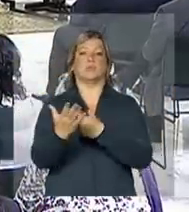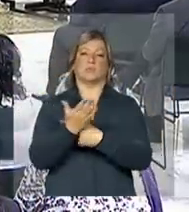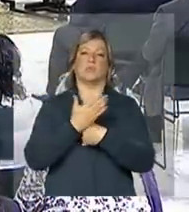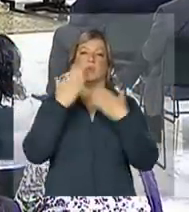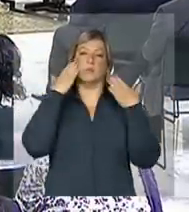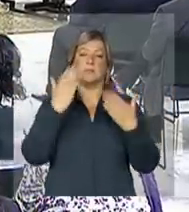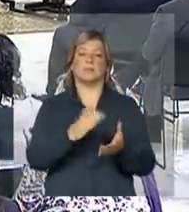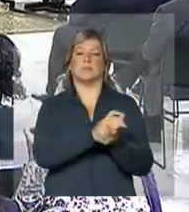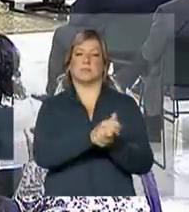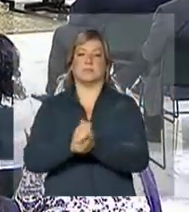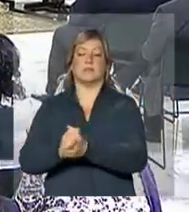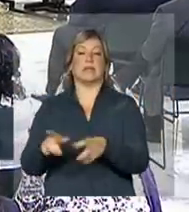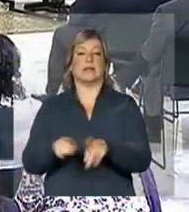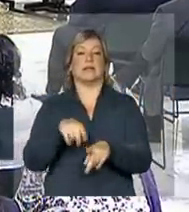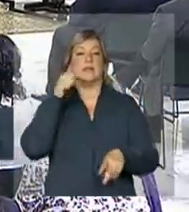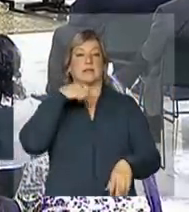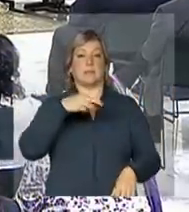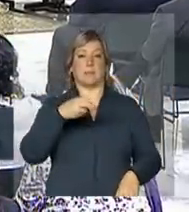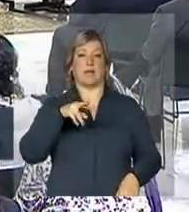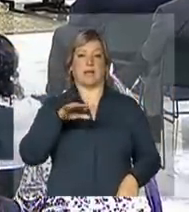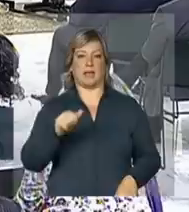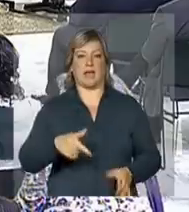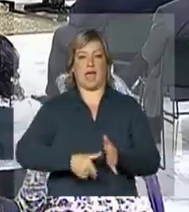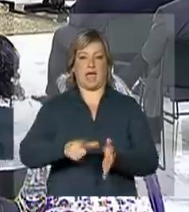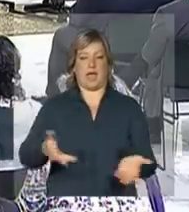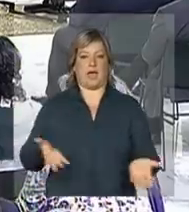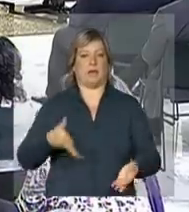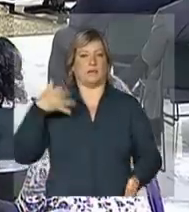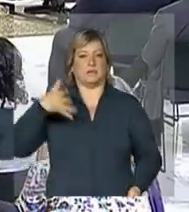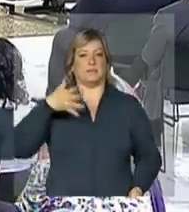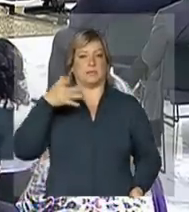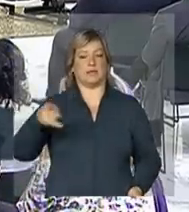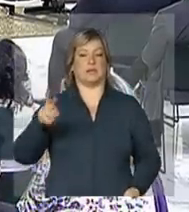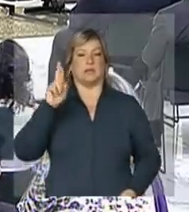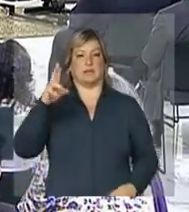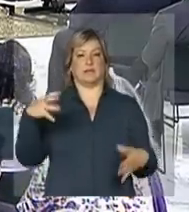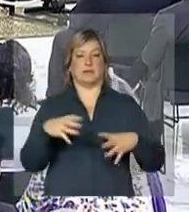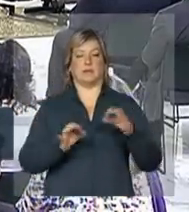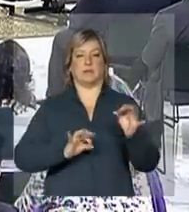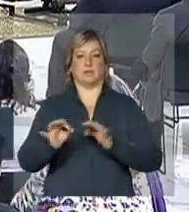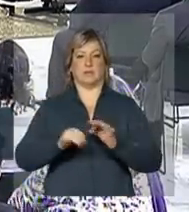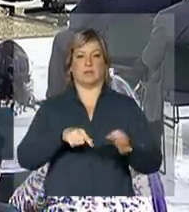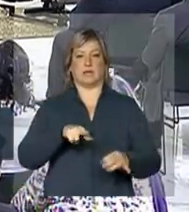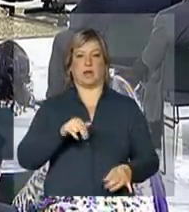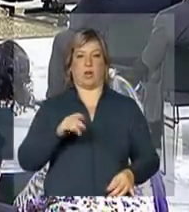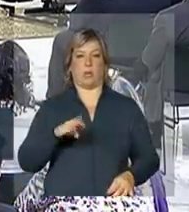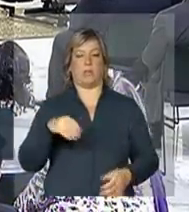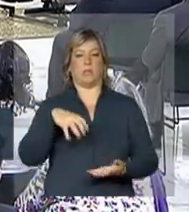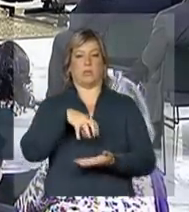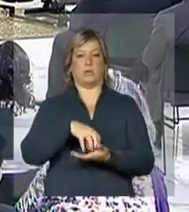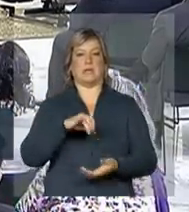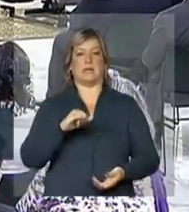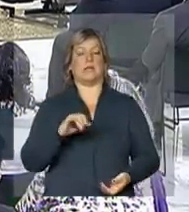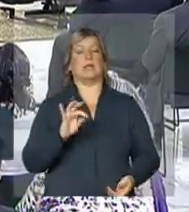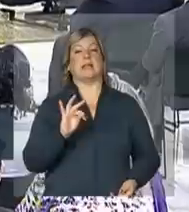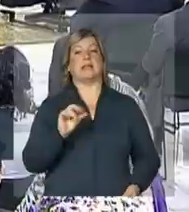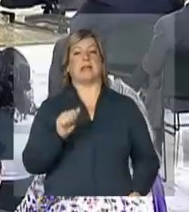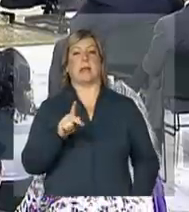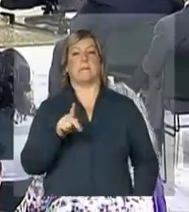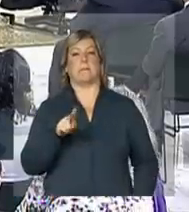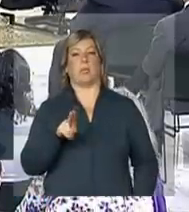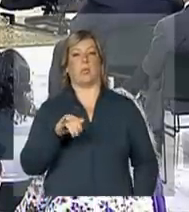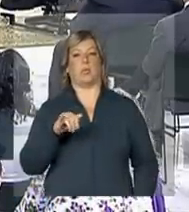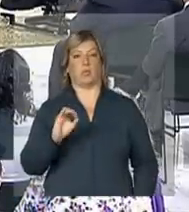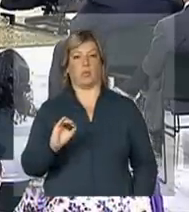cumprimentar também a Maria Rosalina aqui representando a coordenação executiva quilombola da comunidade de Tapuio e